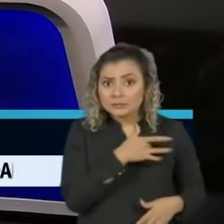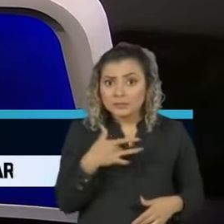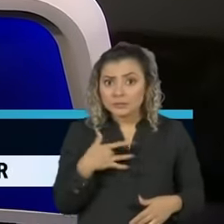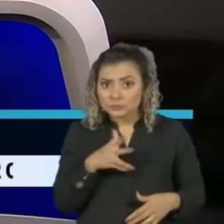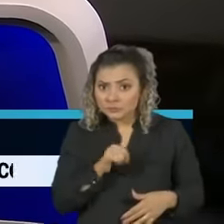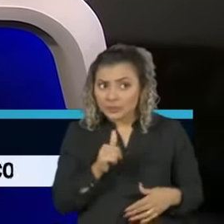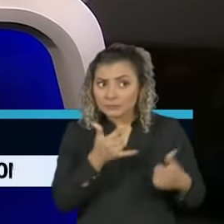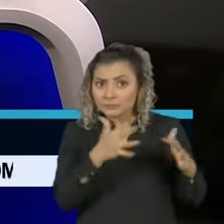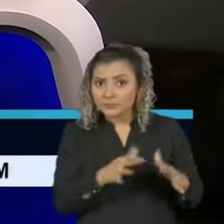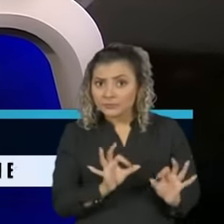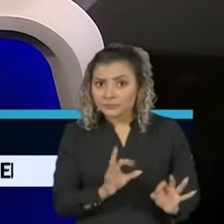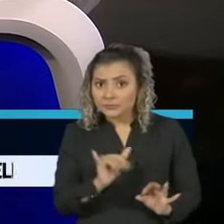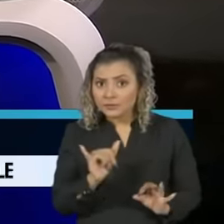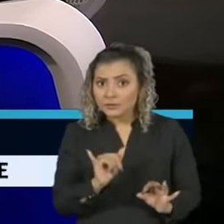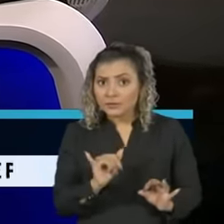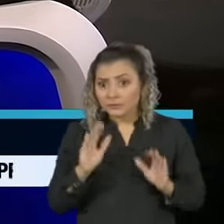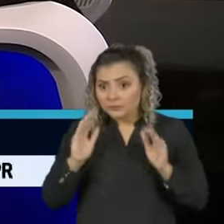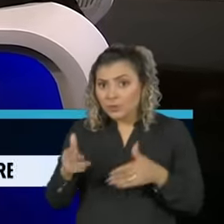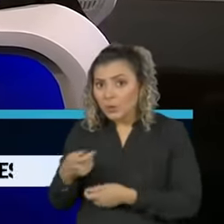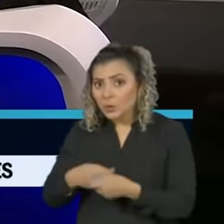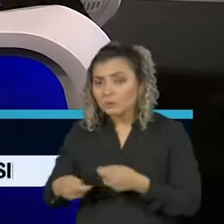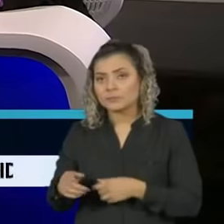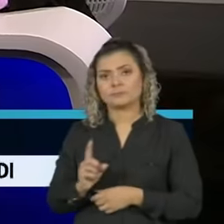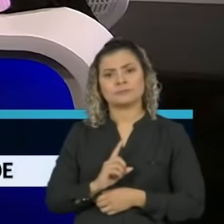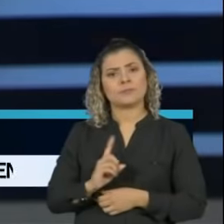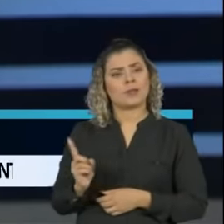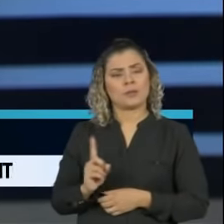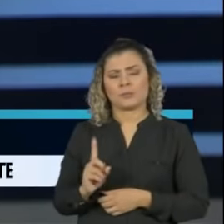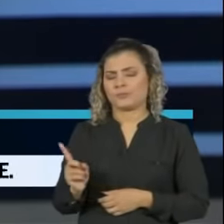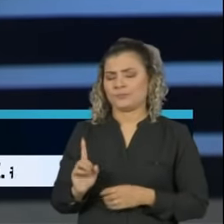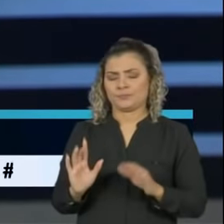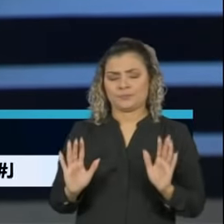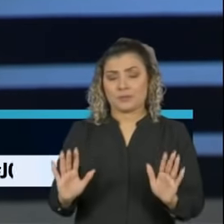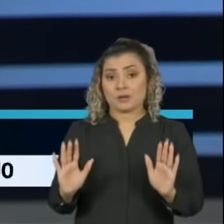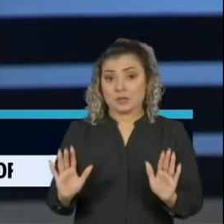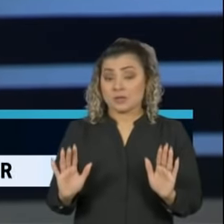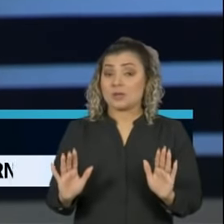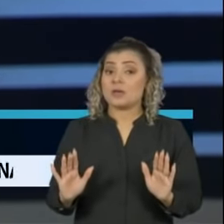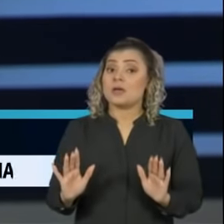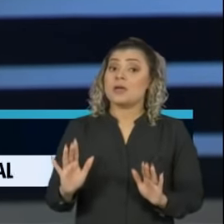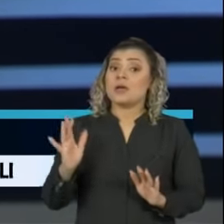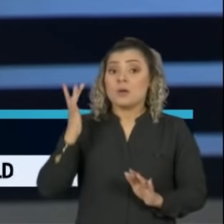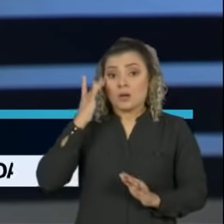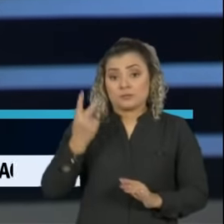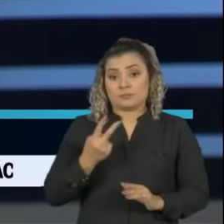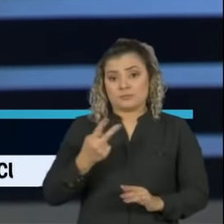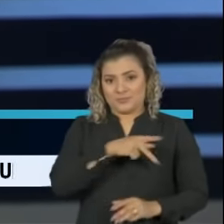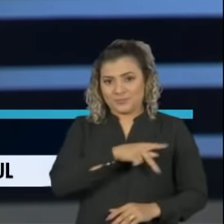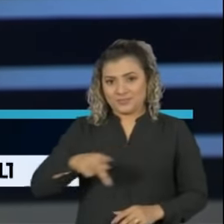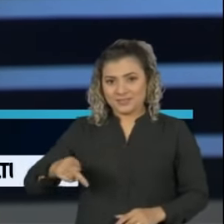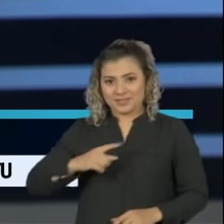primeira onda e pular para a segunda da economia? Não! Assim, eu acho que o